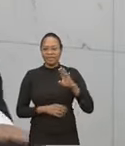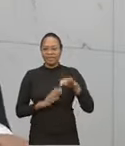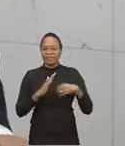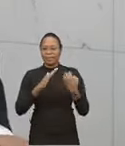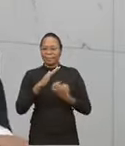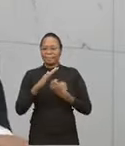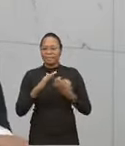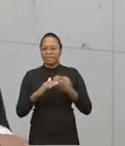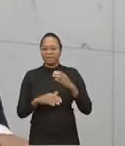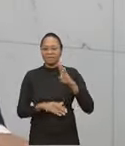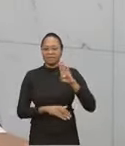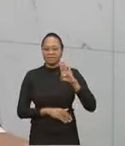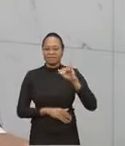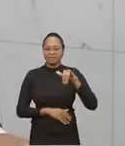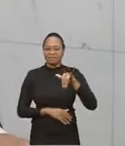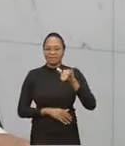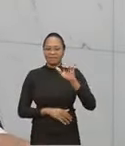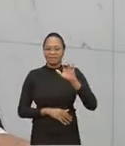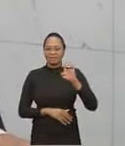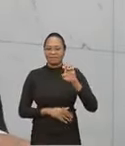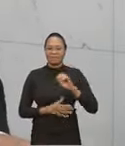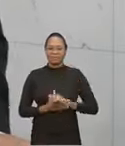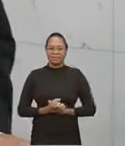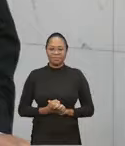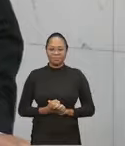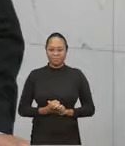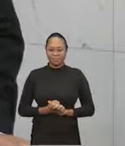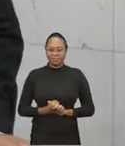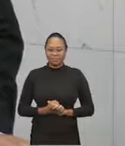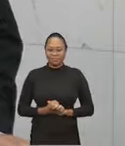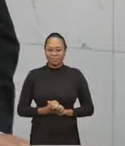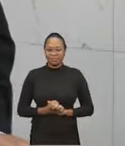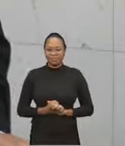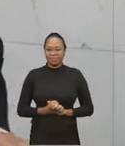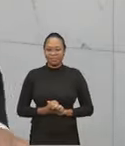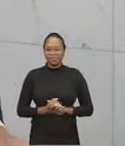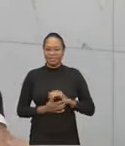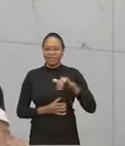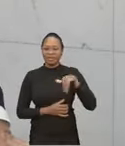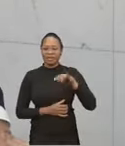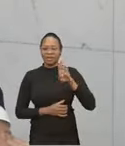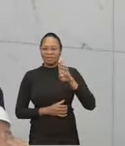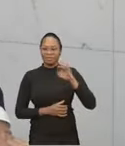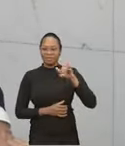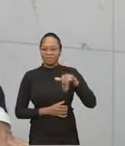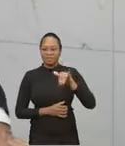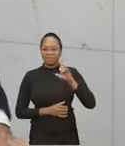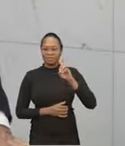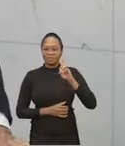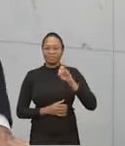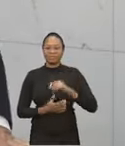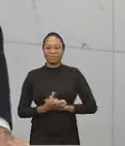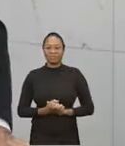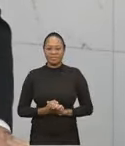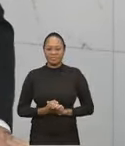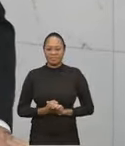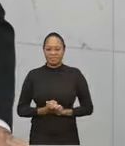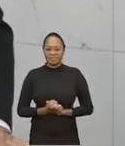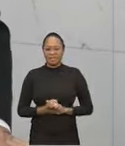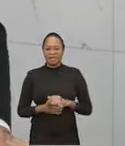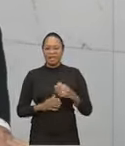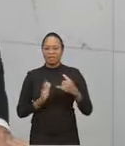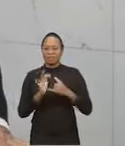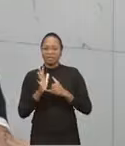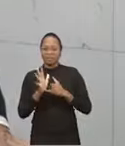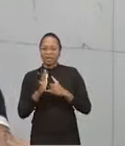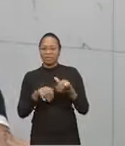O secretário Caetano vai colocar a direção internacional da BID aqui no chão de Camaçari, para